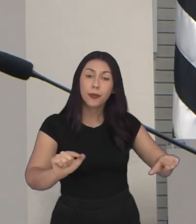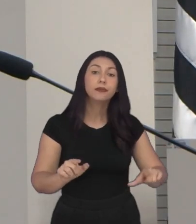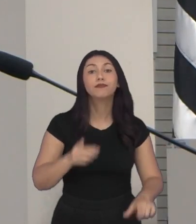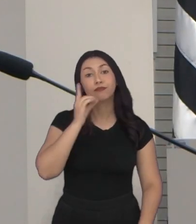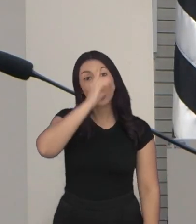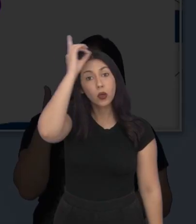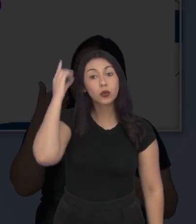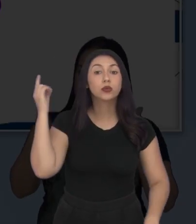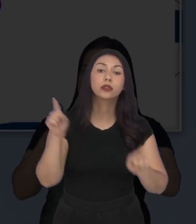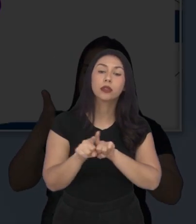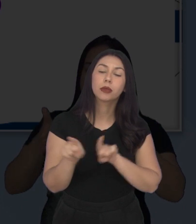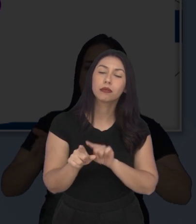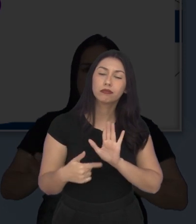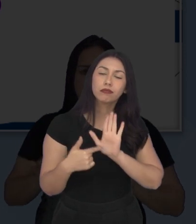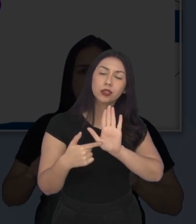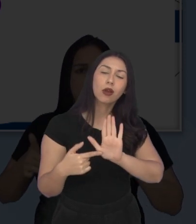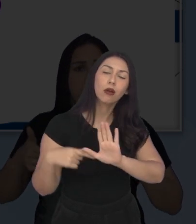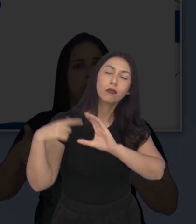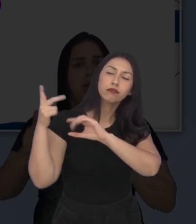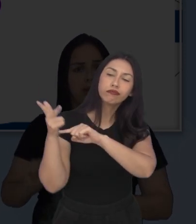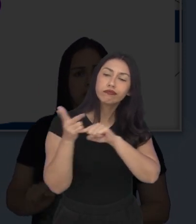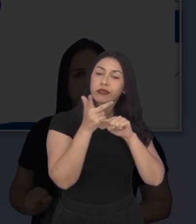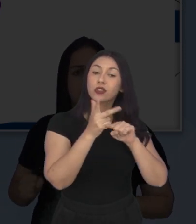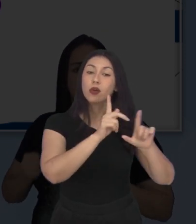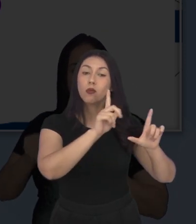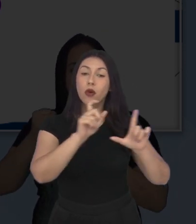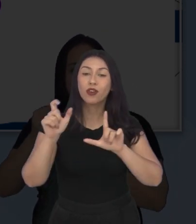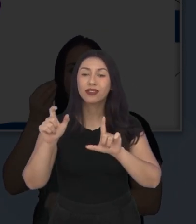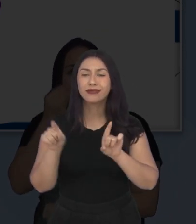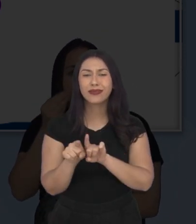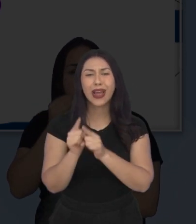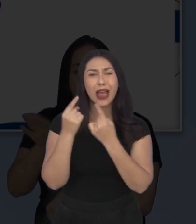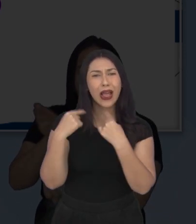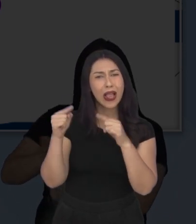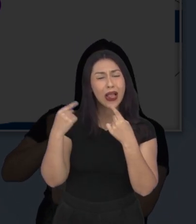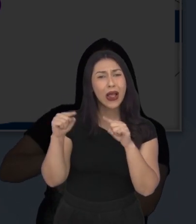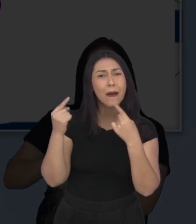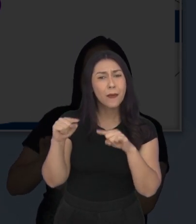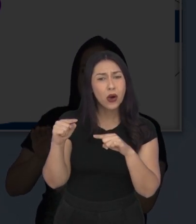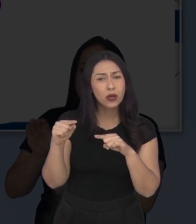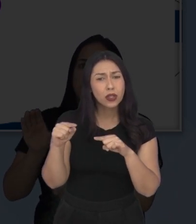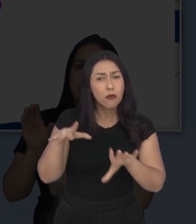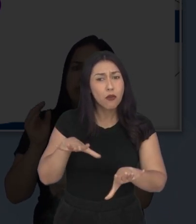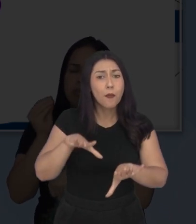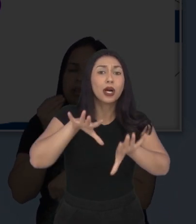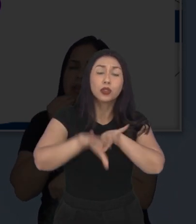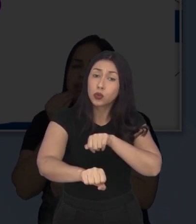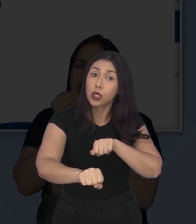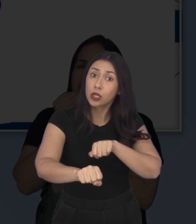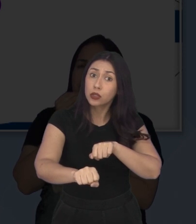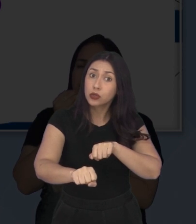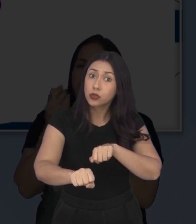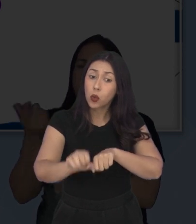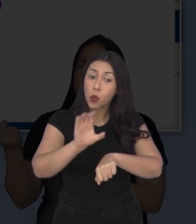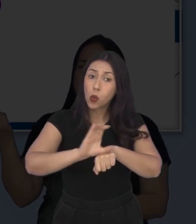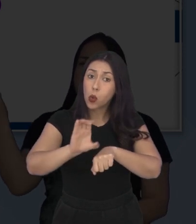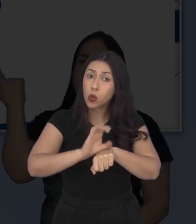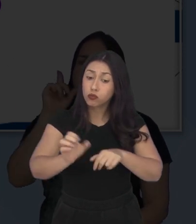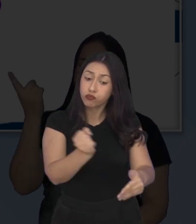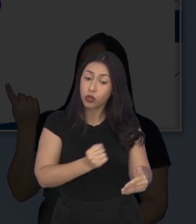A dengue não costuma dar sintomas respiratórios, tipo espirros, coriza, dor de